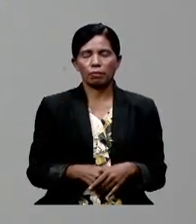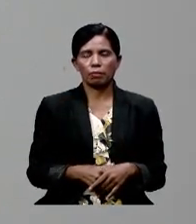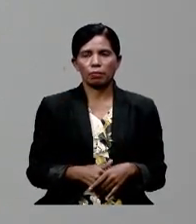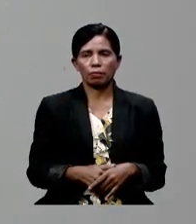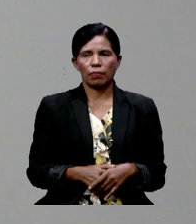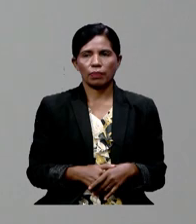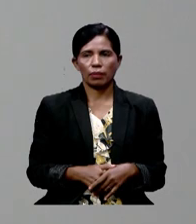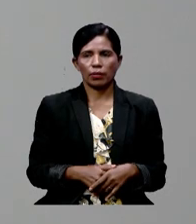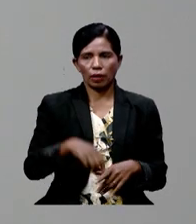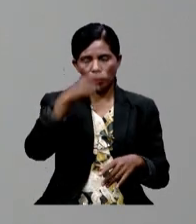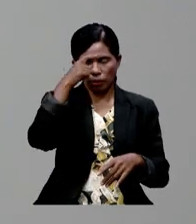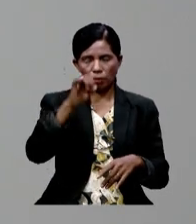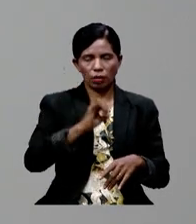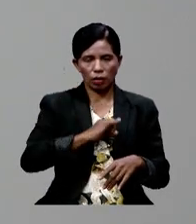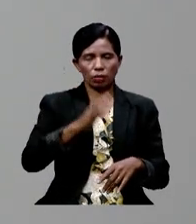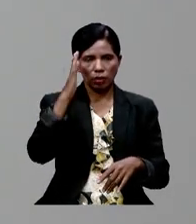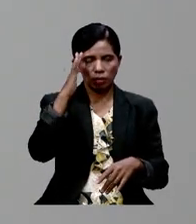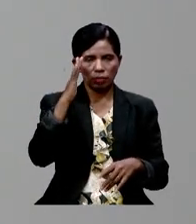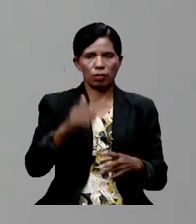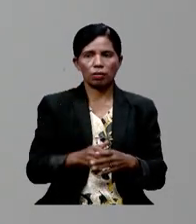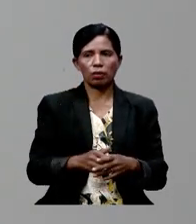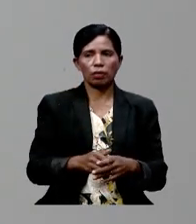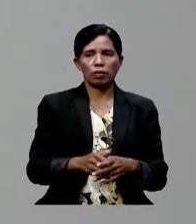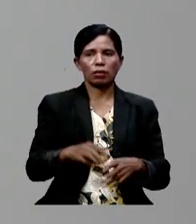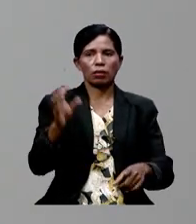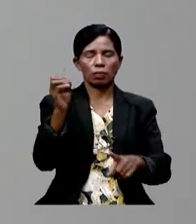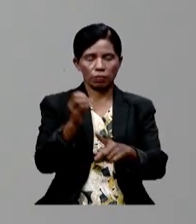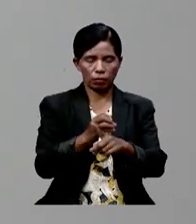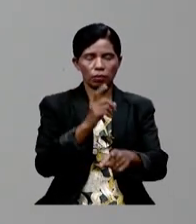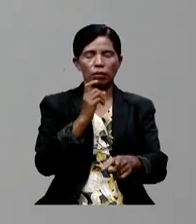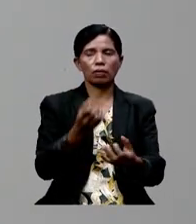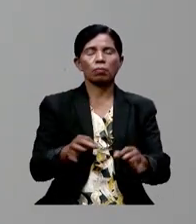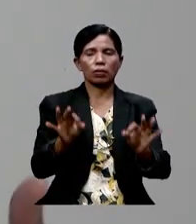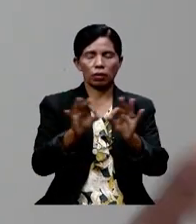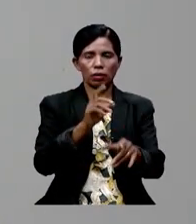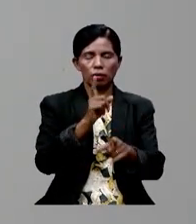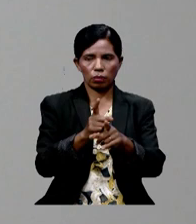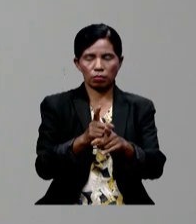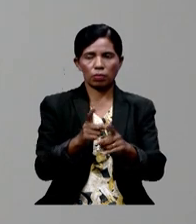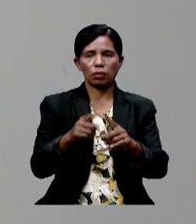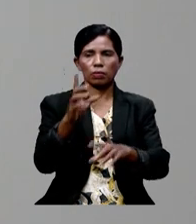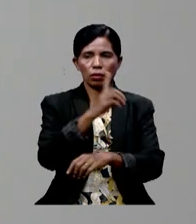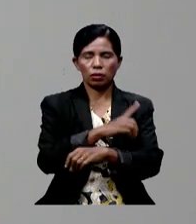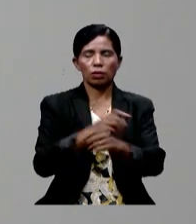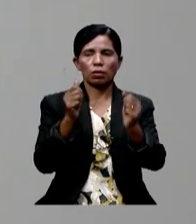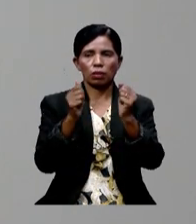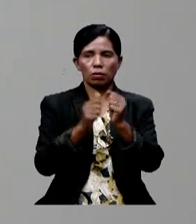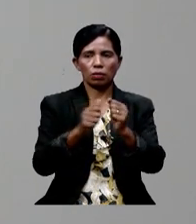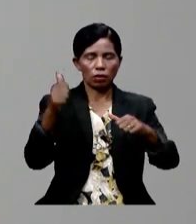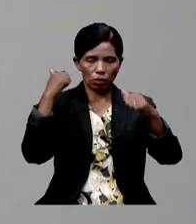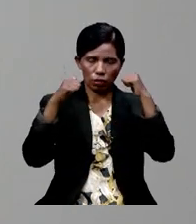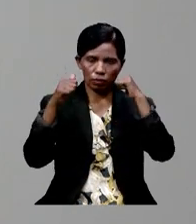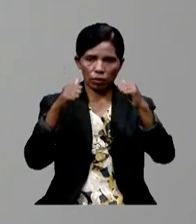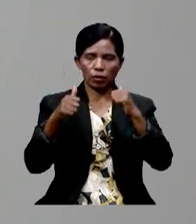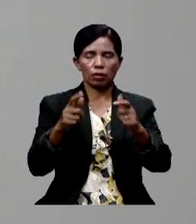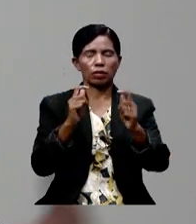implementa una assinatura. Tamane, tamane maka aune ingata oportuno duni, balor ngohin tamba ho atividade da